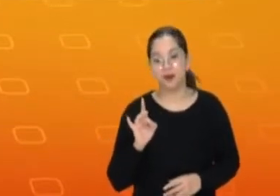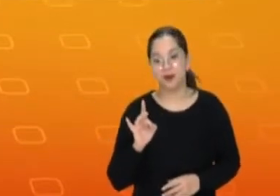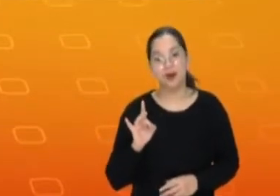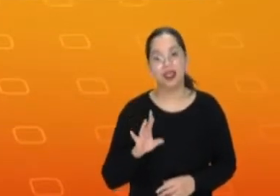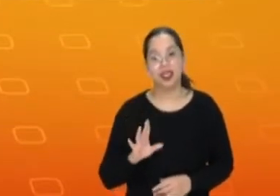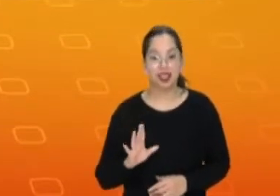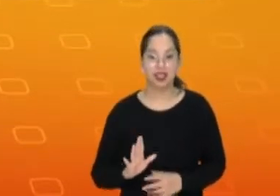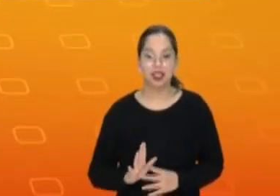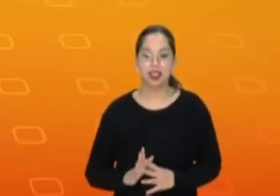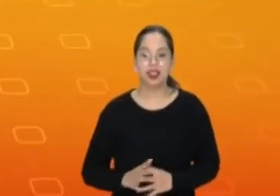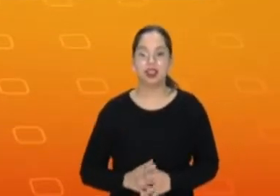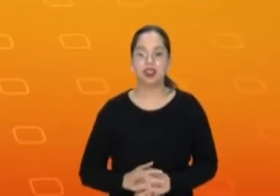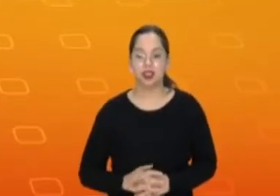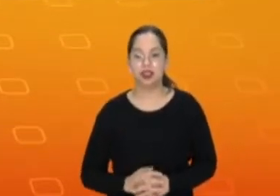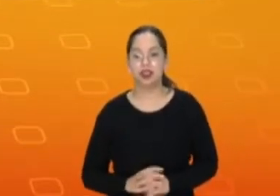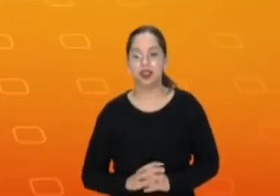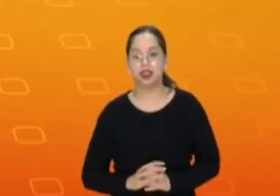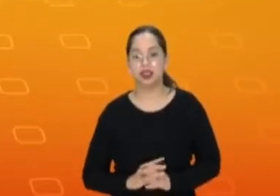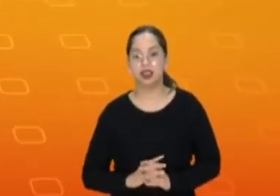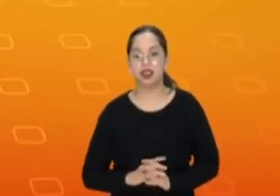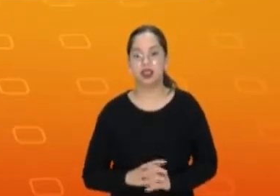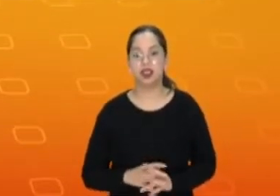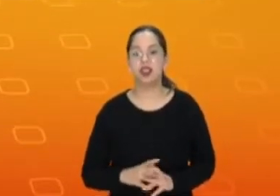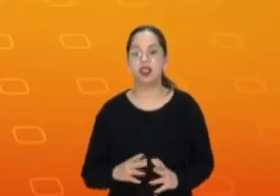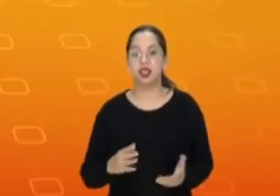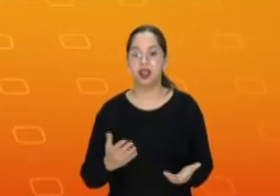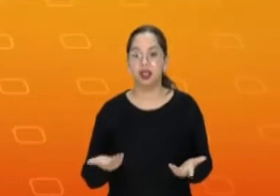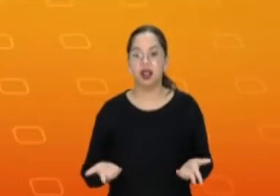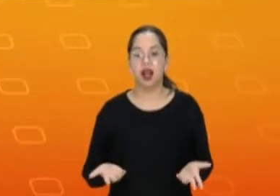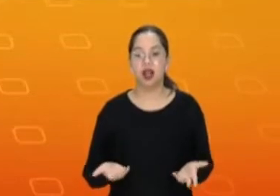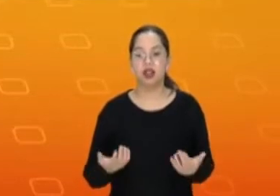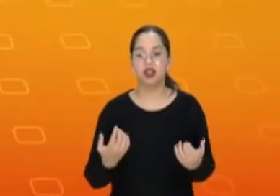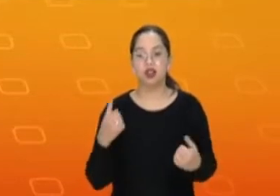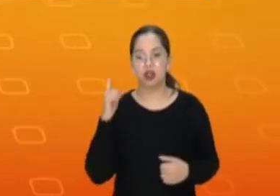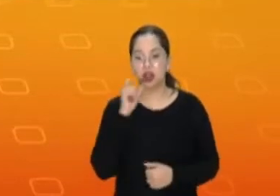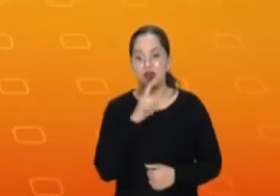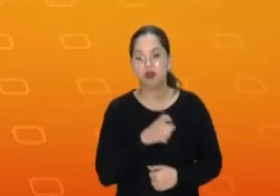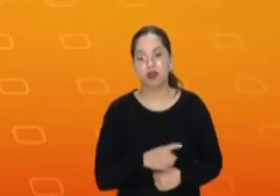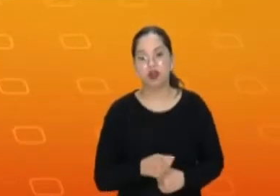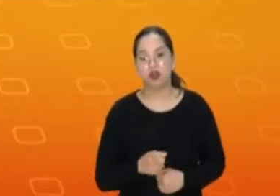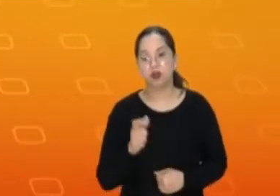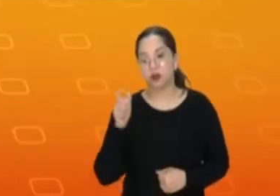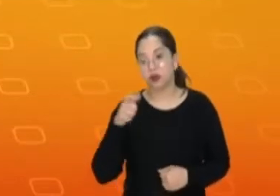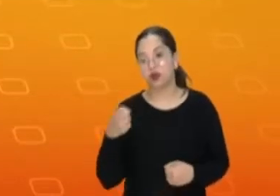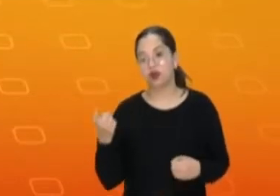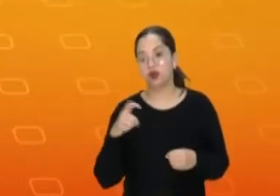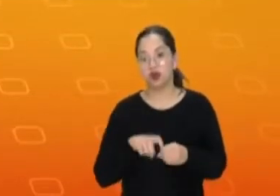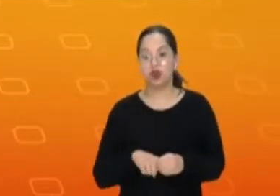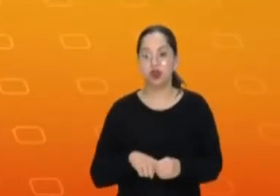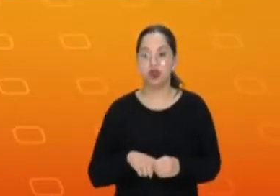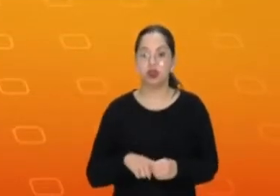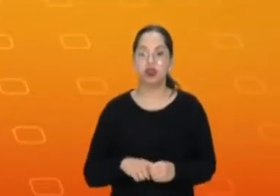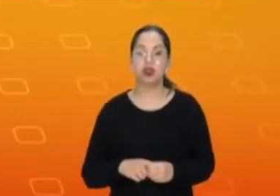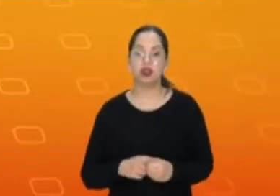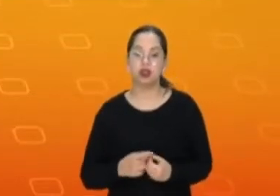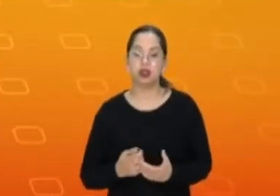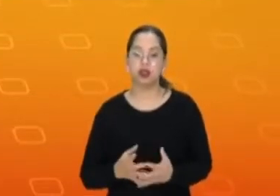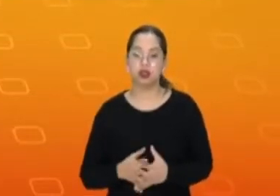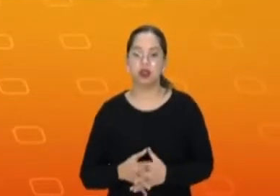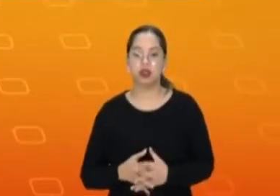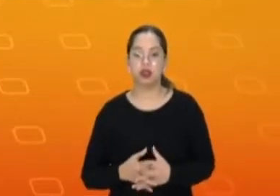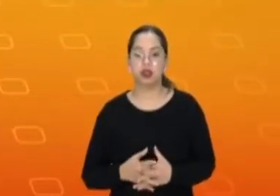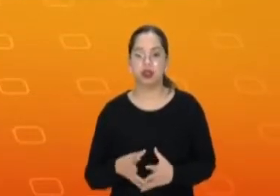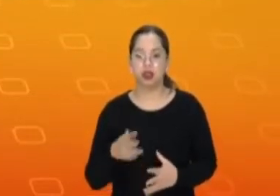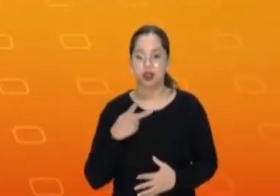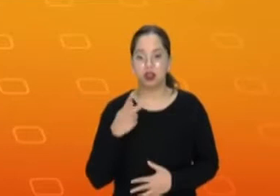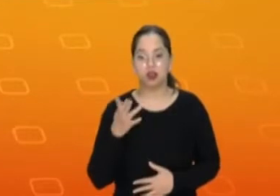coordenação, de gestão mesmo, supervisão, é difícil esse cara voltar atrás e fazer esse caminho reverso, né, de aprender programação. Então, eu falo por